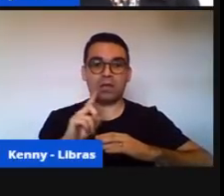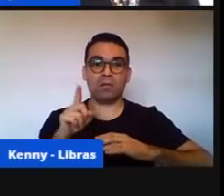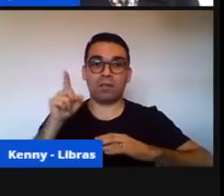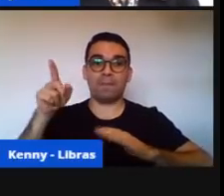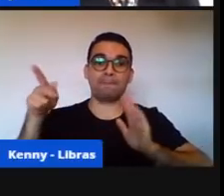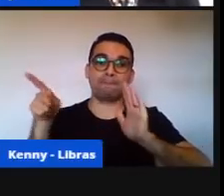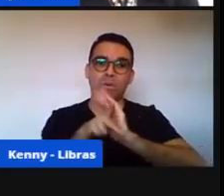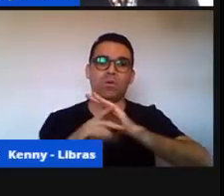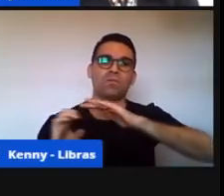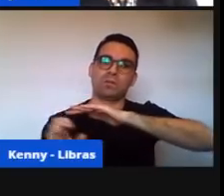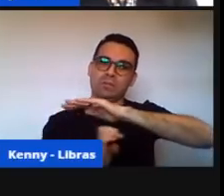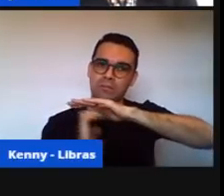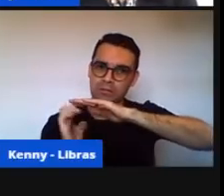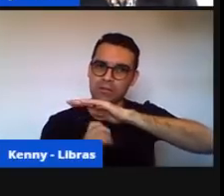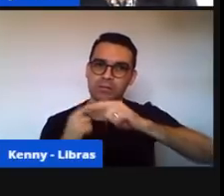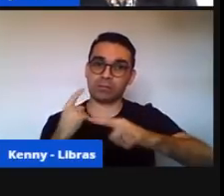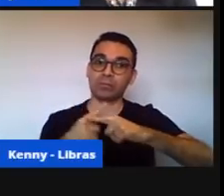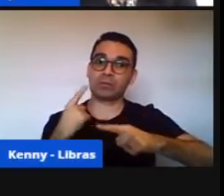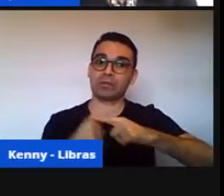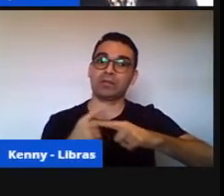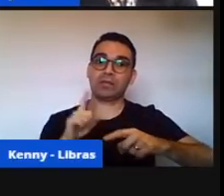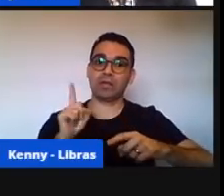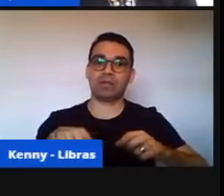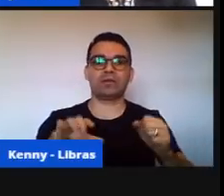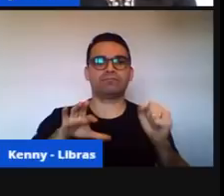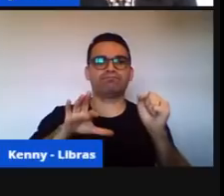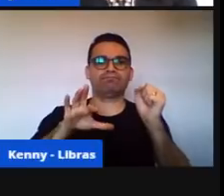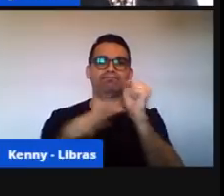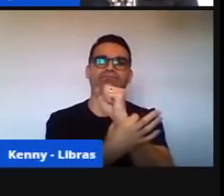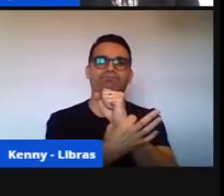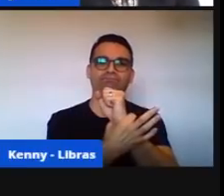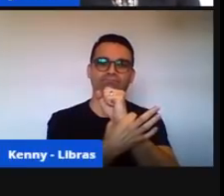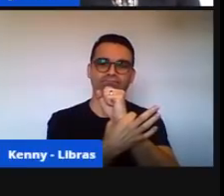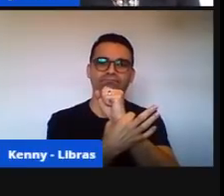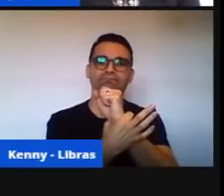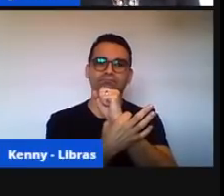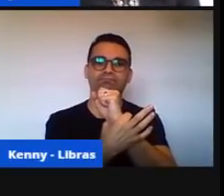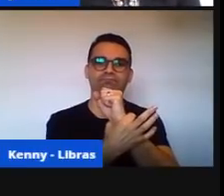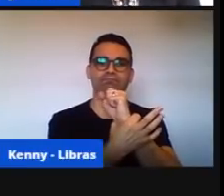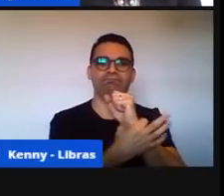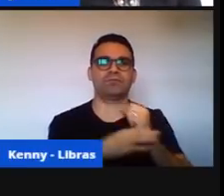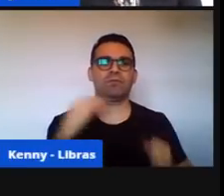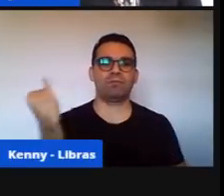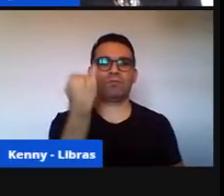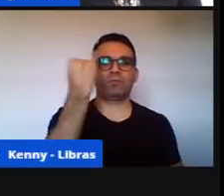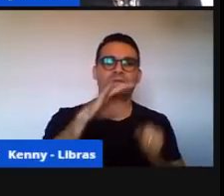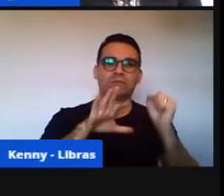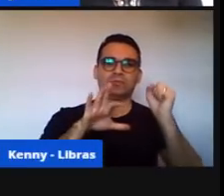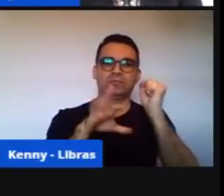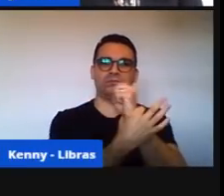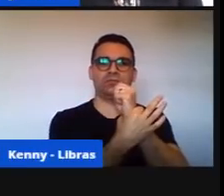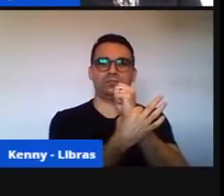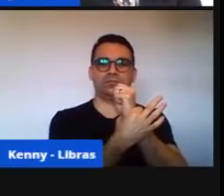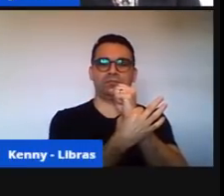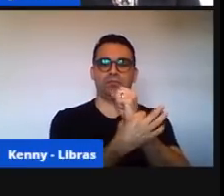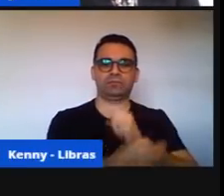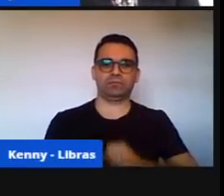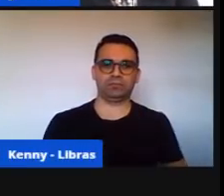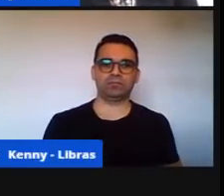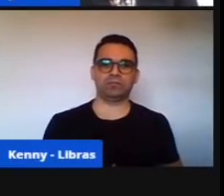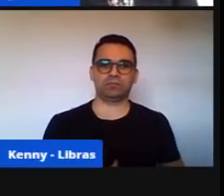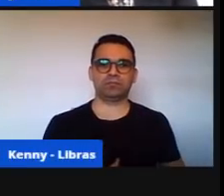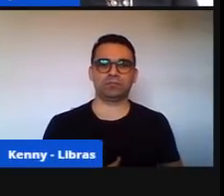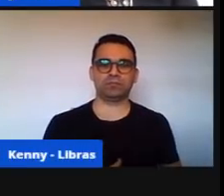com segurança, certo? A gente está utilizando produtos que a gente conhece, e a gente sabe se ele